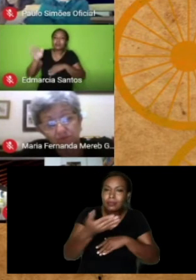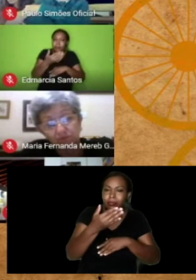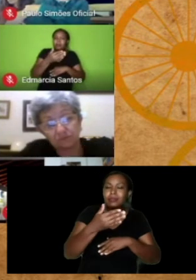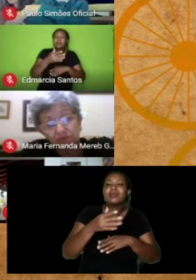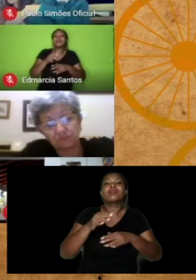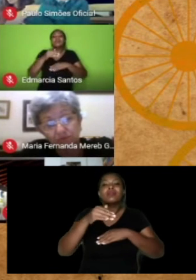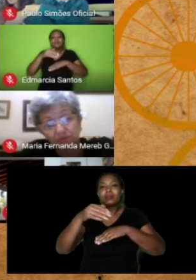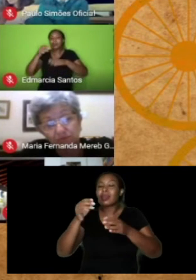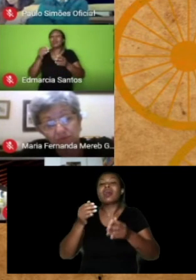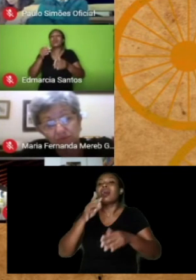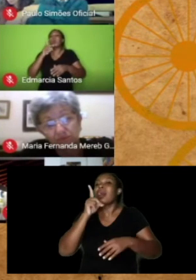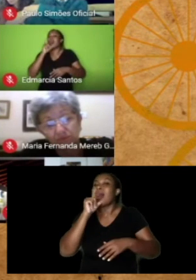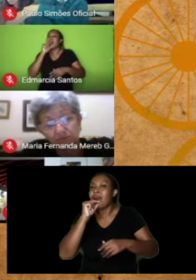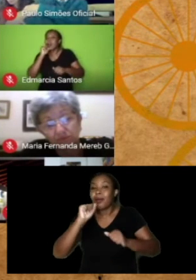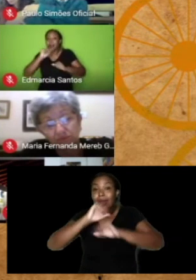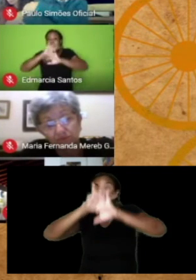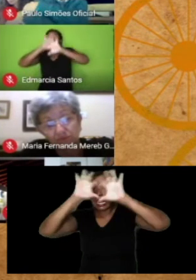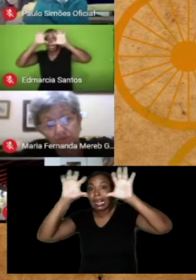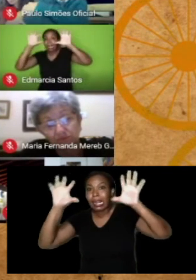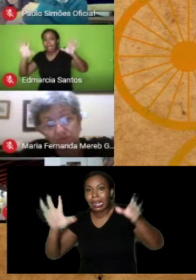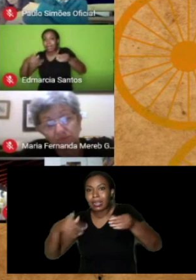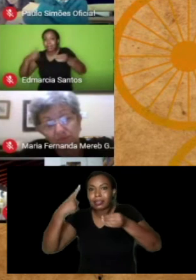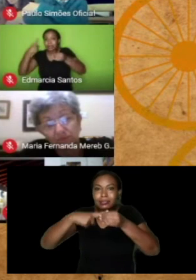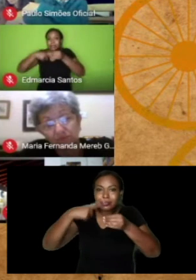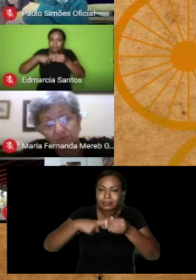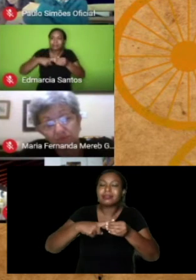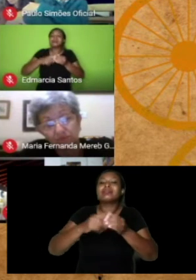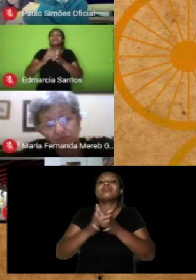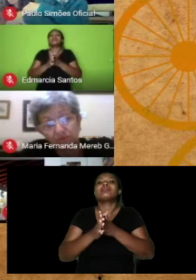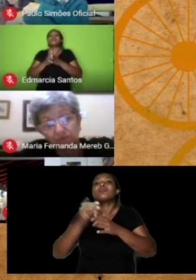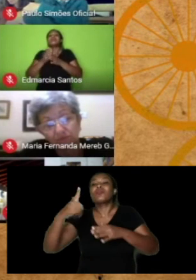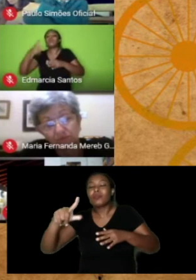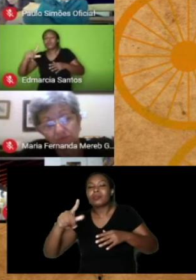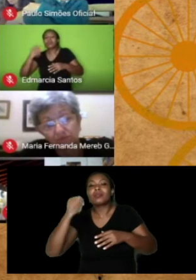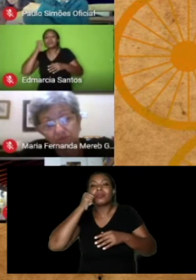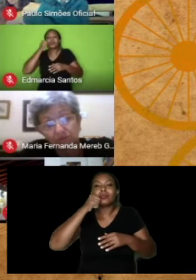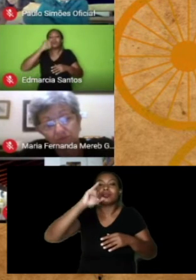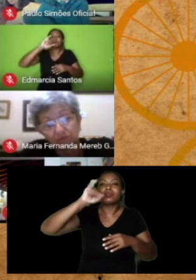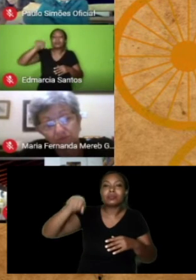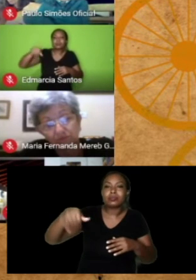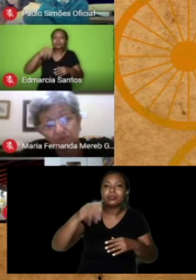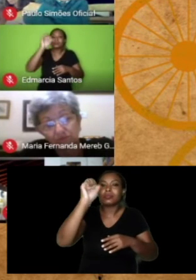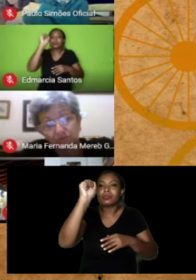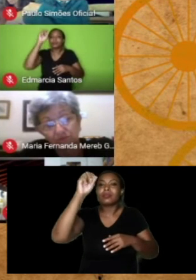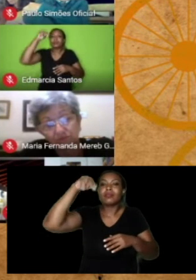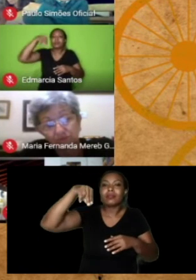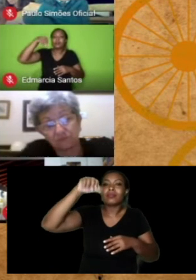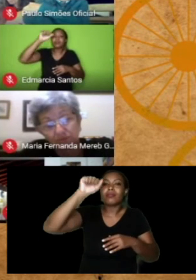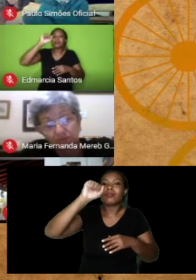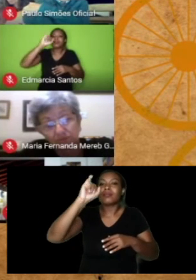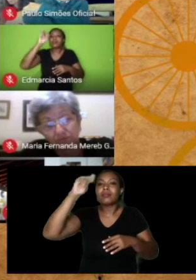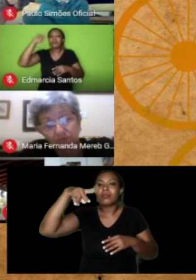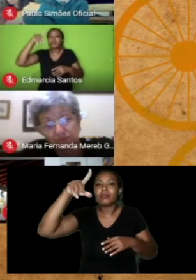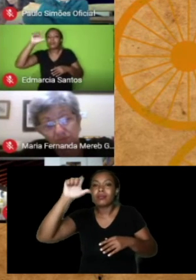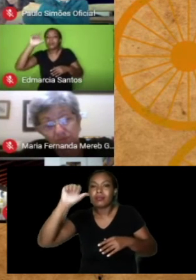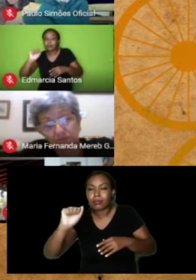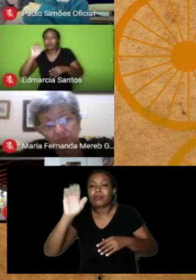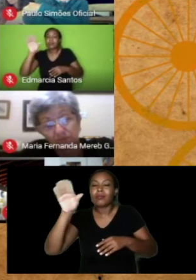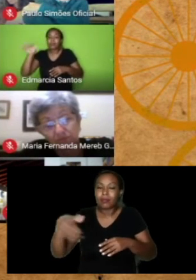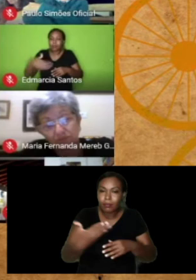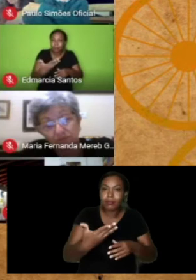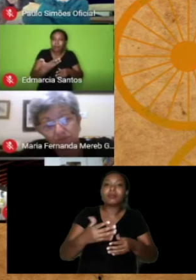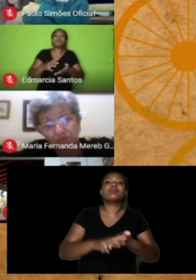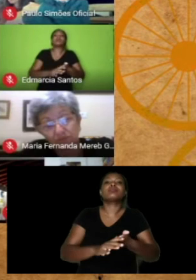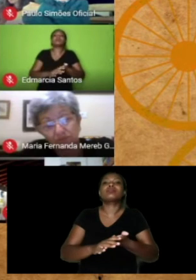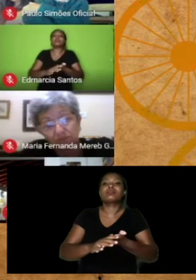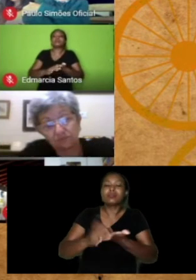de Água Clara, Janaína Araújo, Núcleo de Documentação Histórico, Honório de Souza